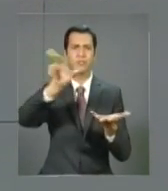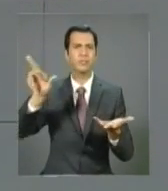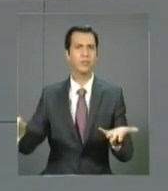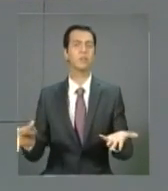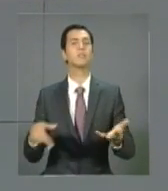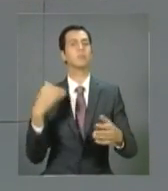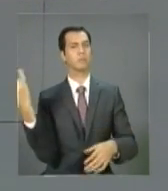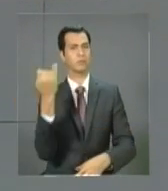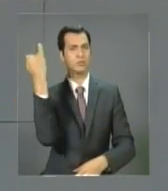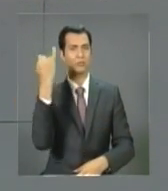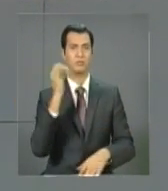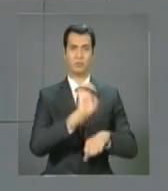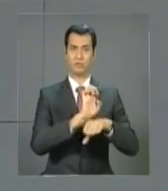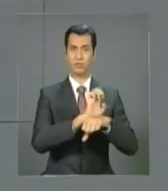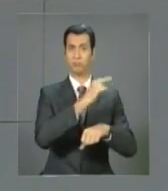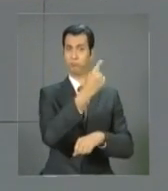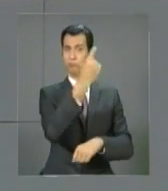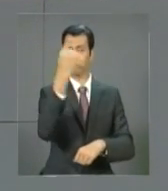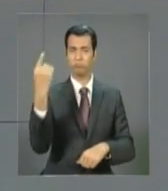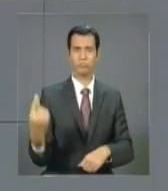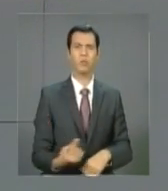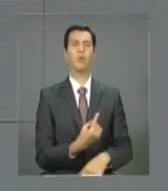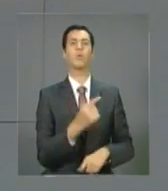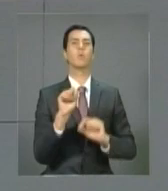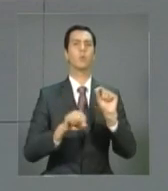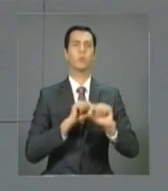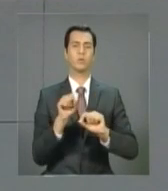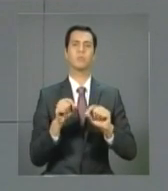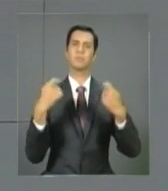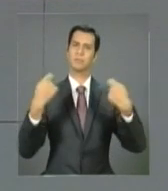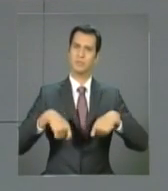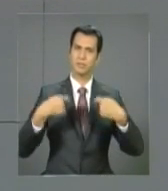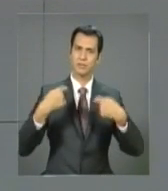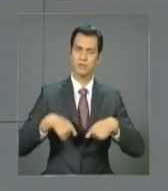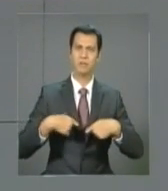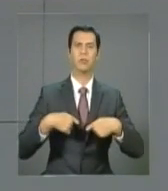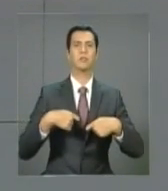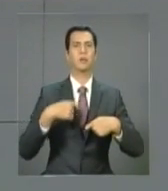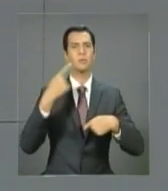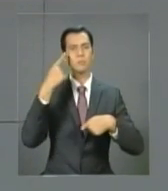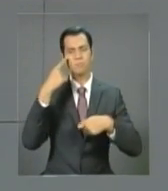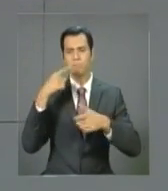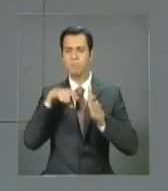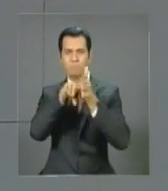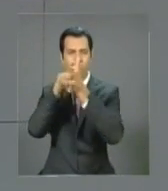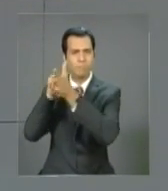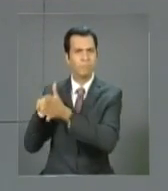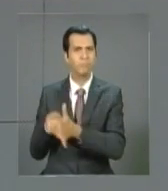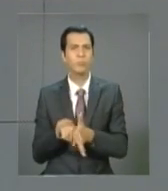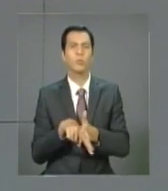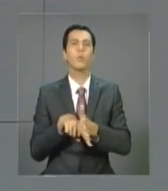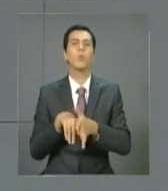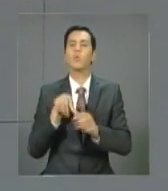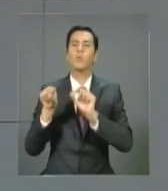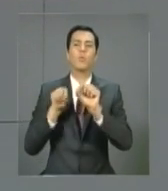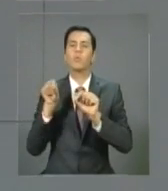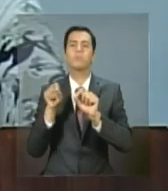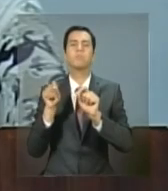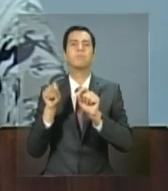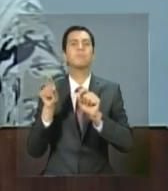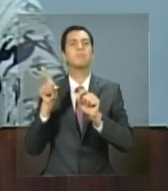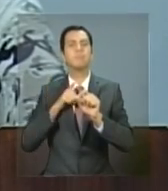dos estados, em cada um dos municípios, nós possamos estar fazendo um levantamento dessas oportunidades e